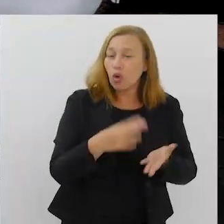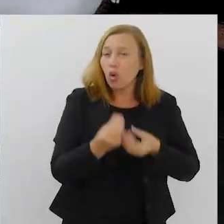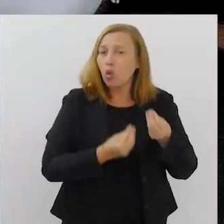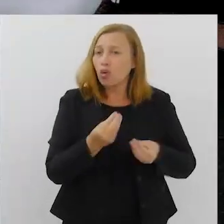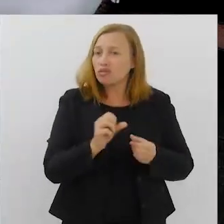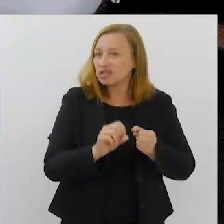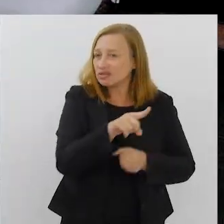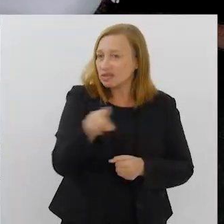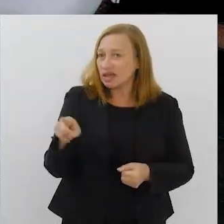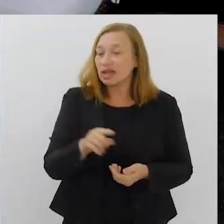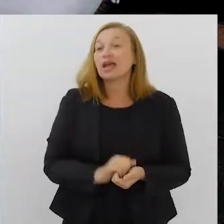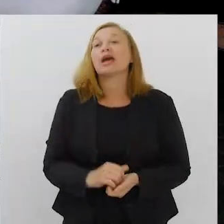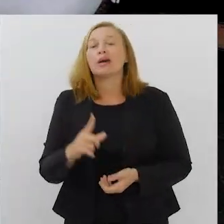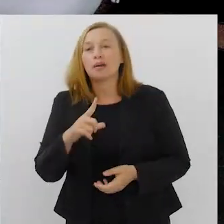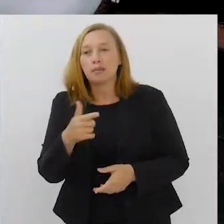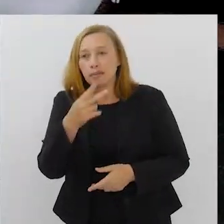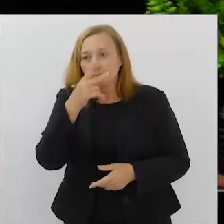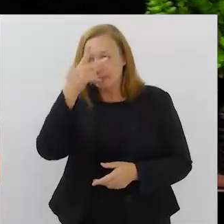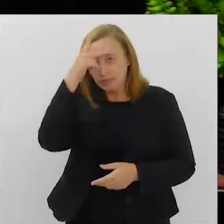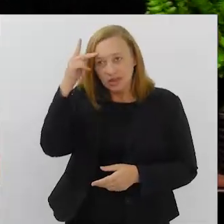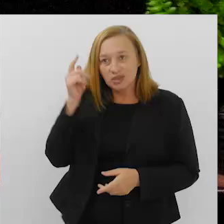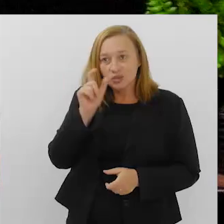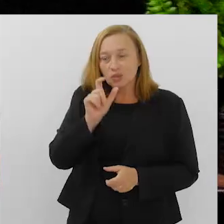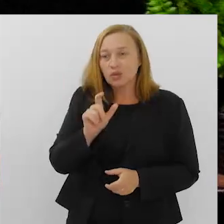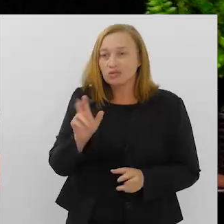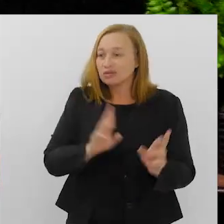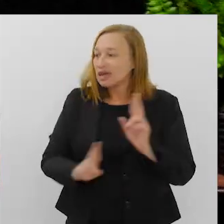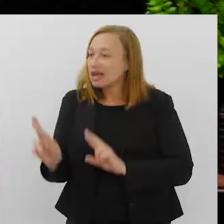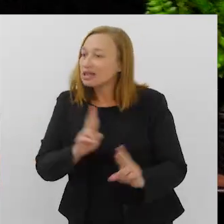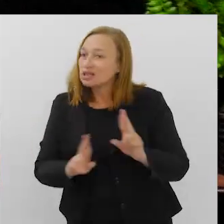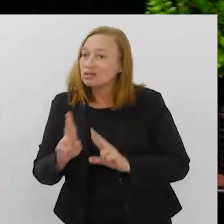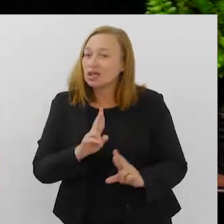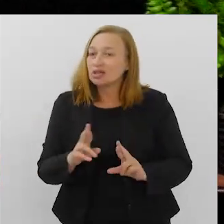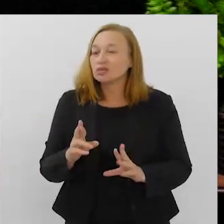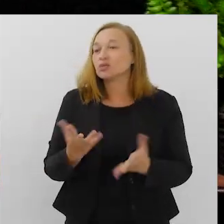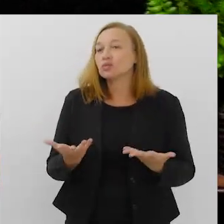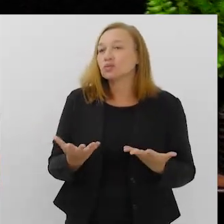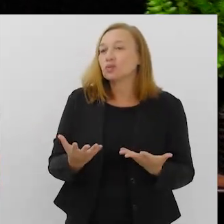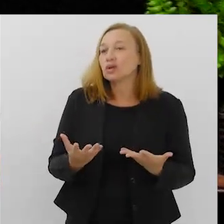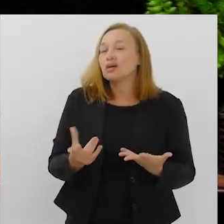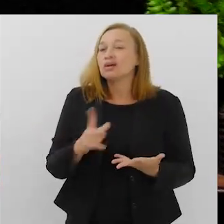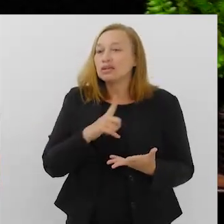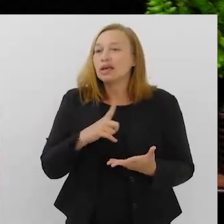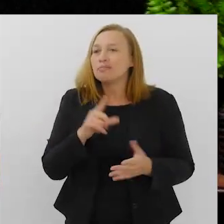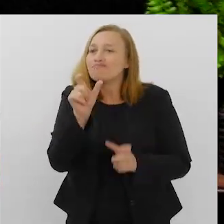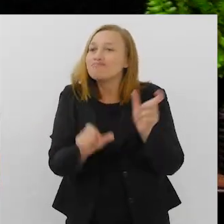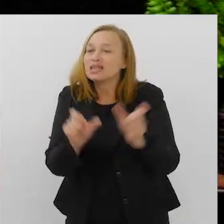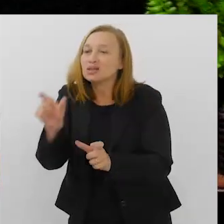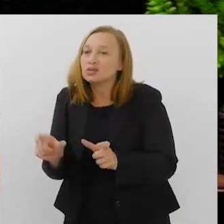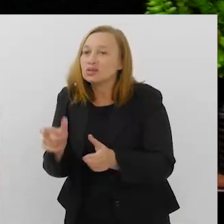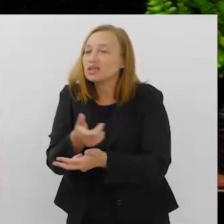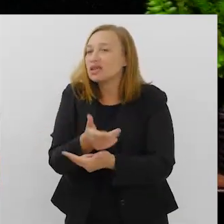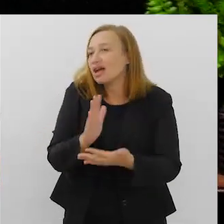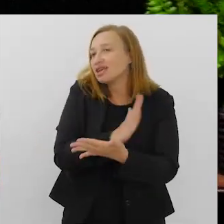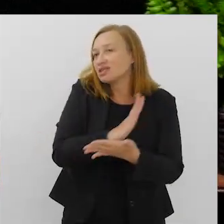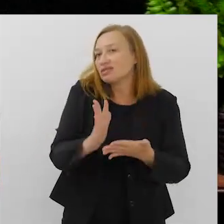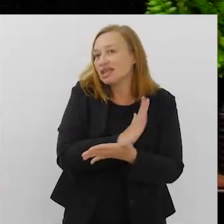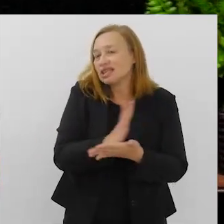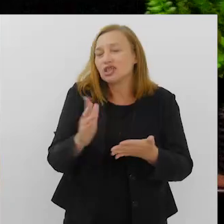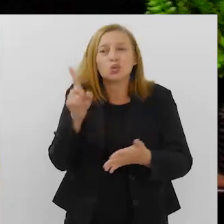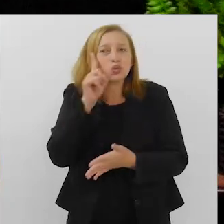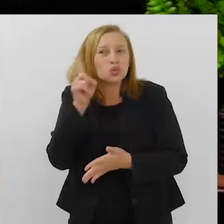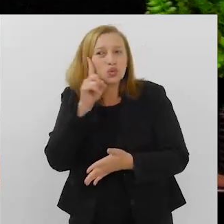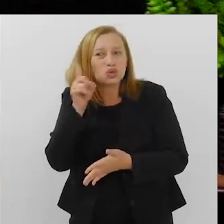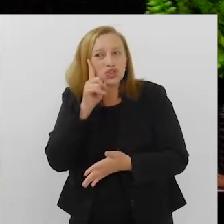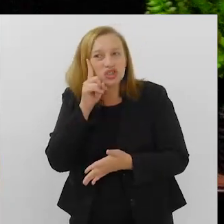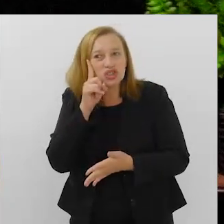São pessoas, né? Pessoas que estão ali, estão se relacionando, estão convivendo, né? Existem pessoas que muitas